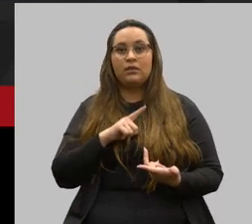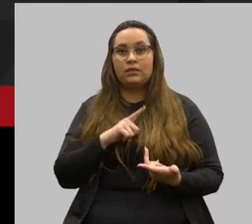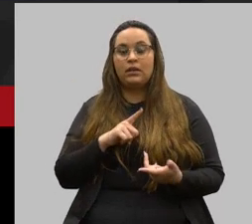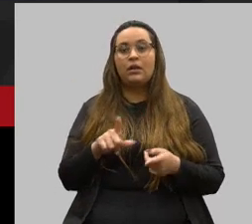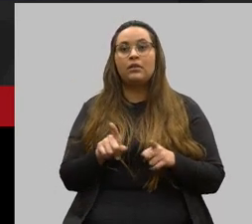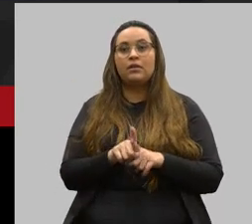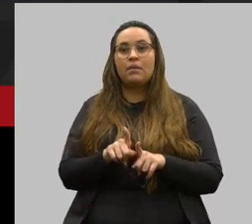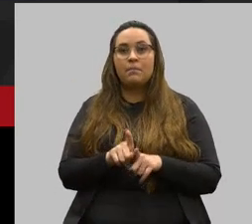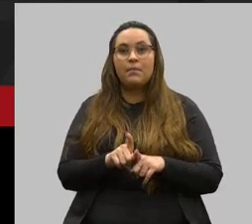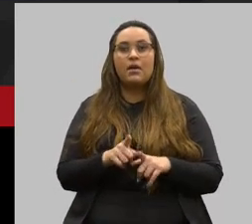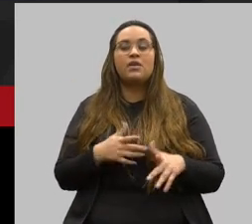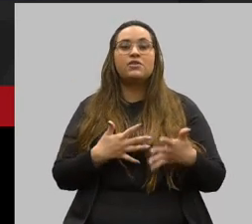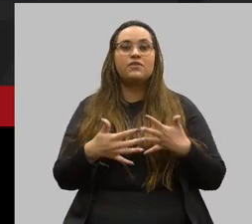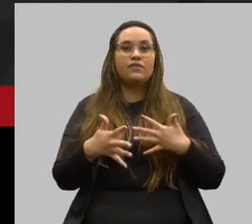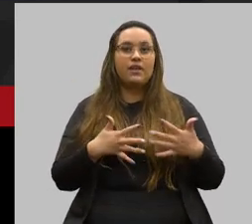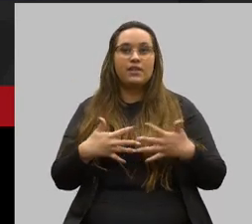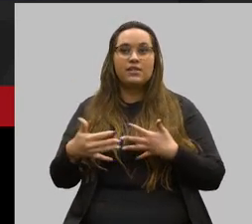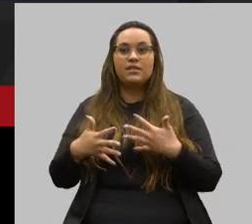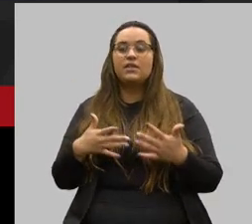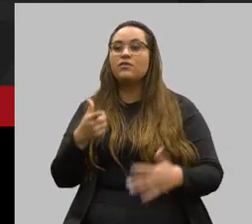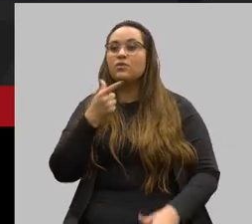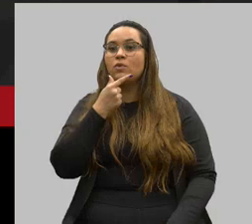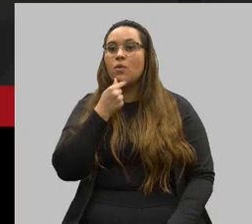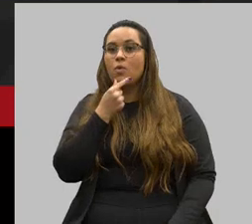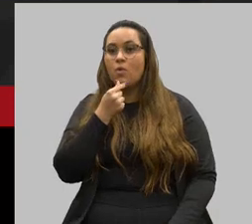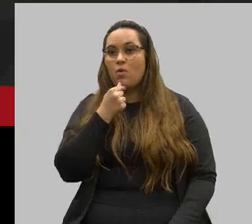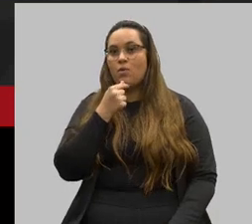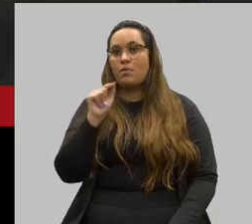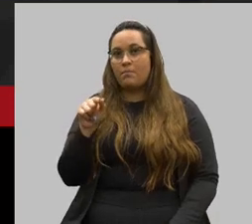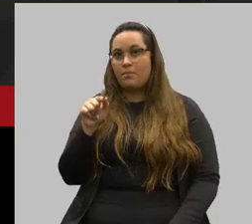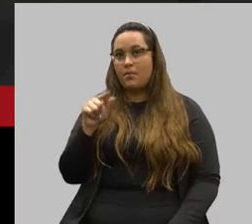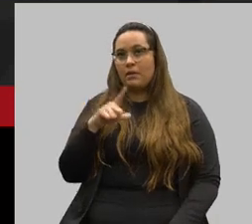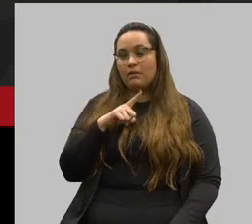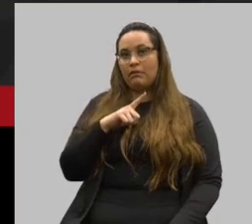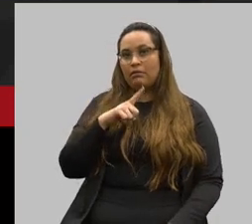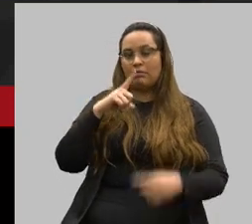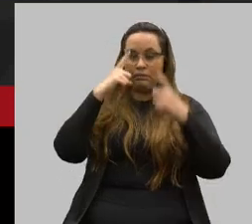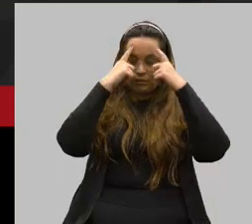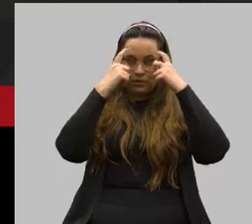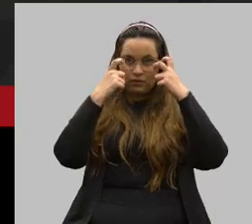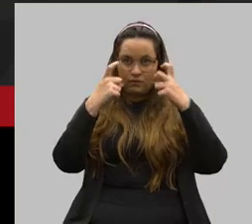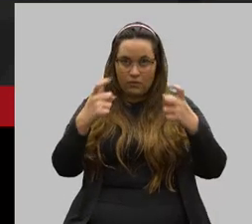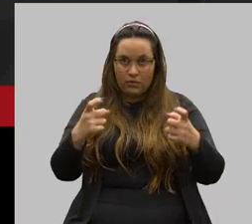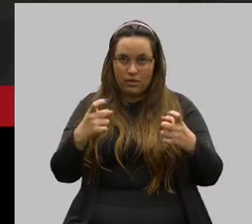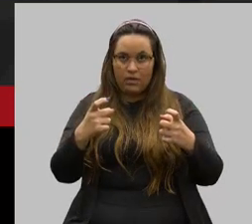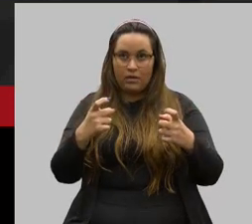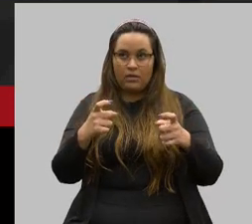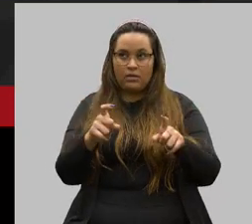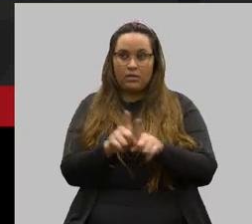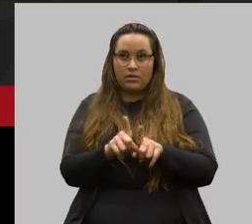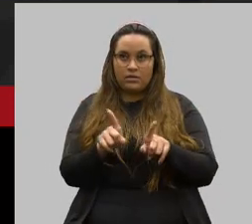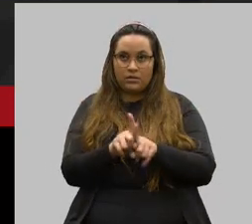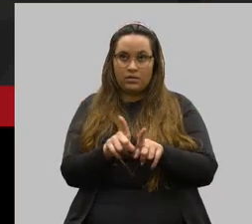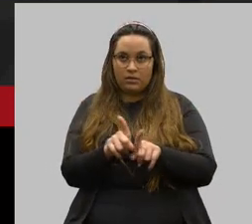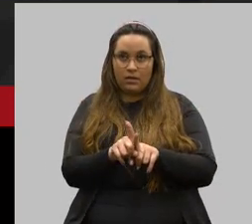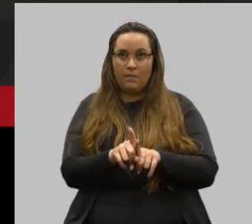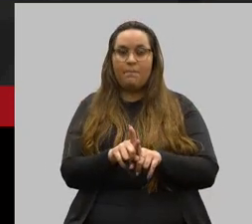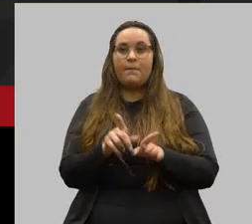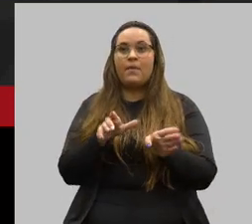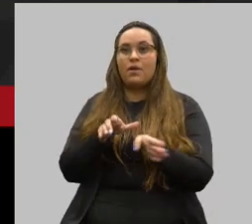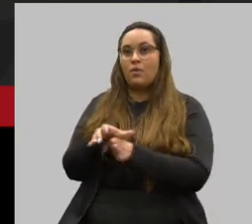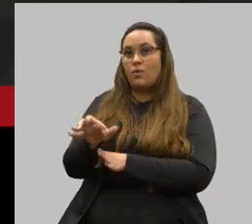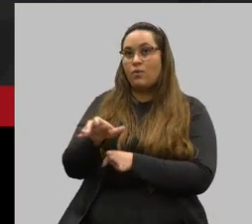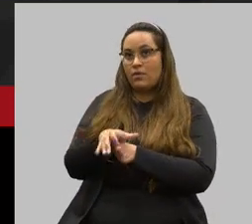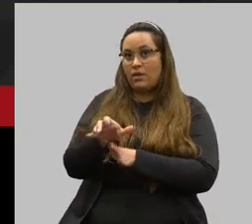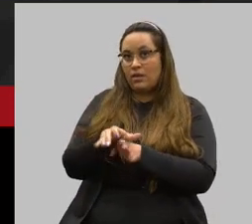reflexivos daqueles homens autores de violência para que eh esses devidamente eh orientados